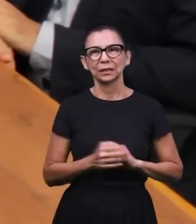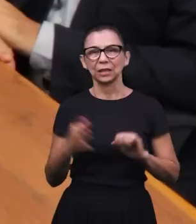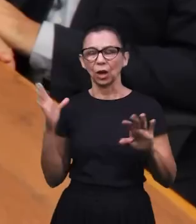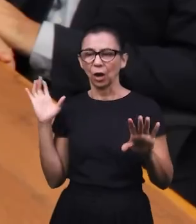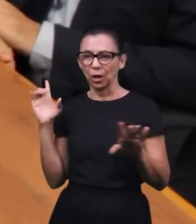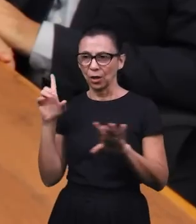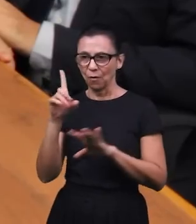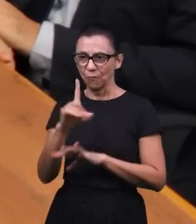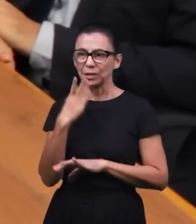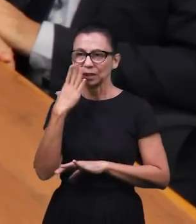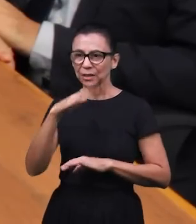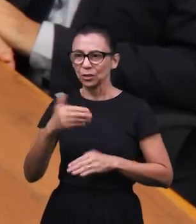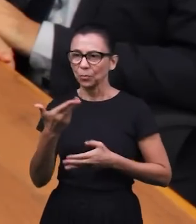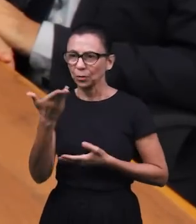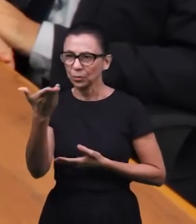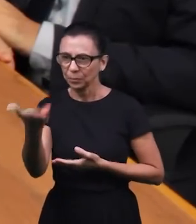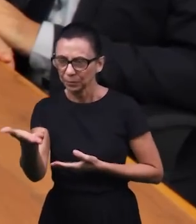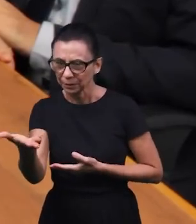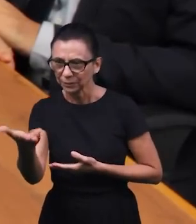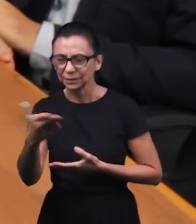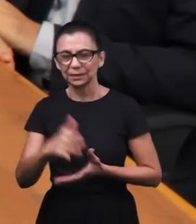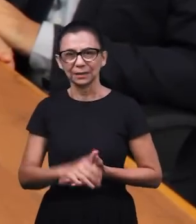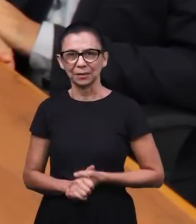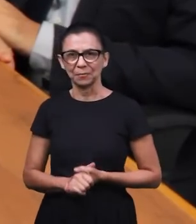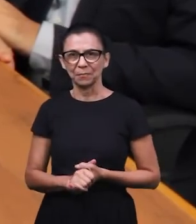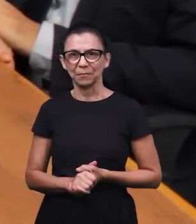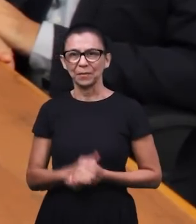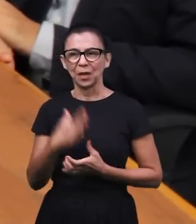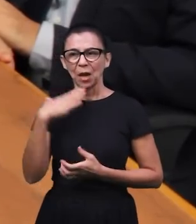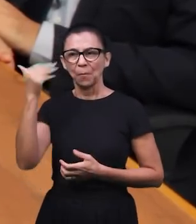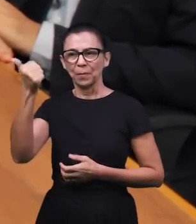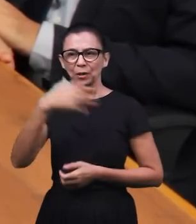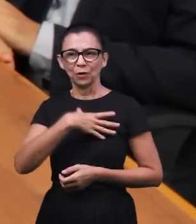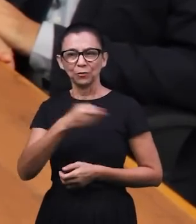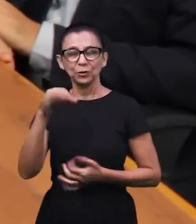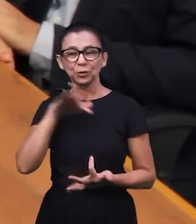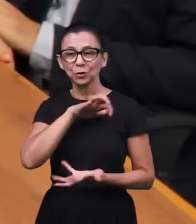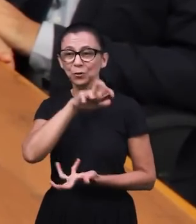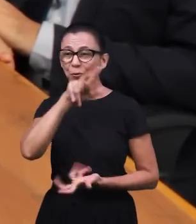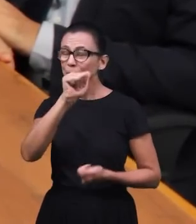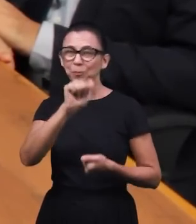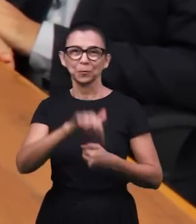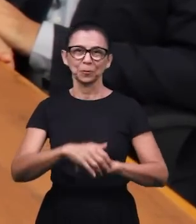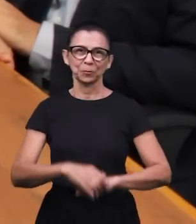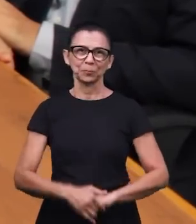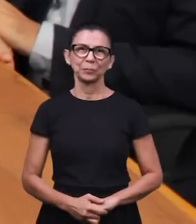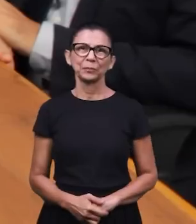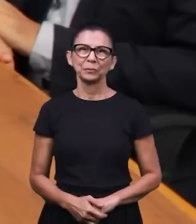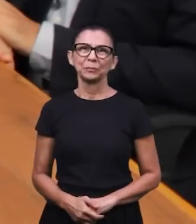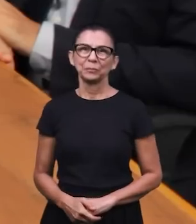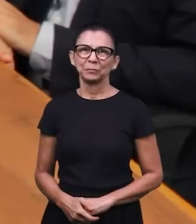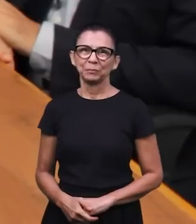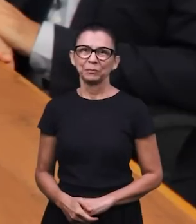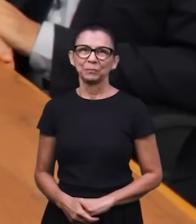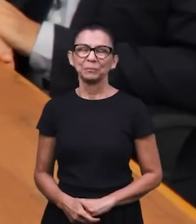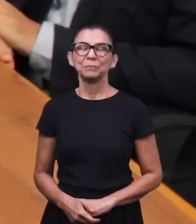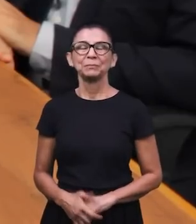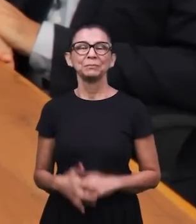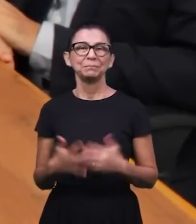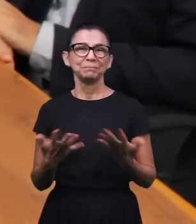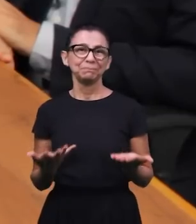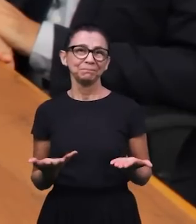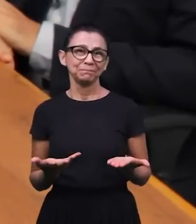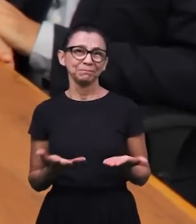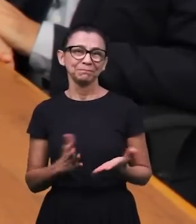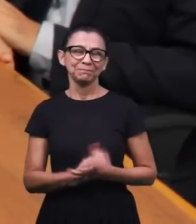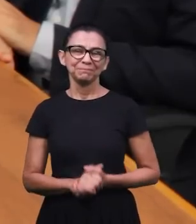falou, o quê? Aí ele começou a chorar, né? Porque aquilo ali foi muito forte, aquele pai entregou um bolo, mas não, o pai não falou nada,